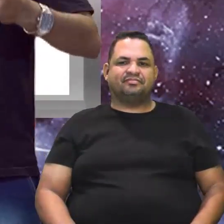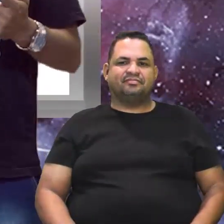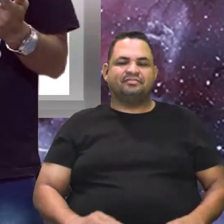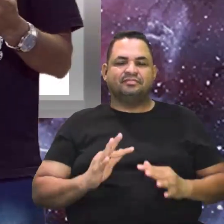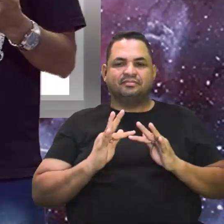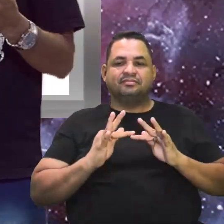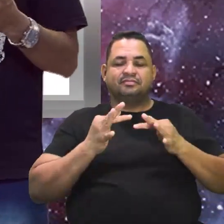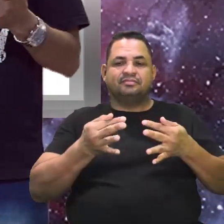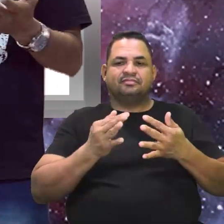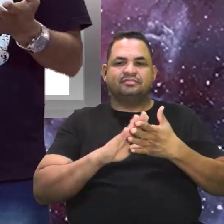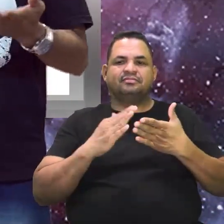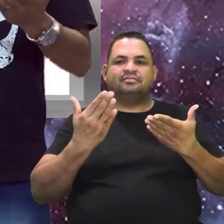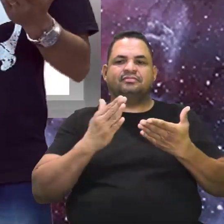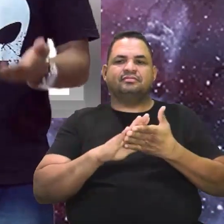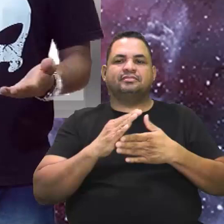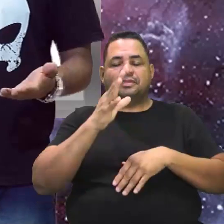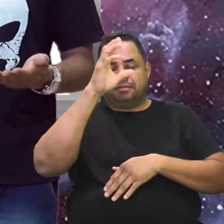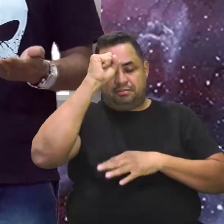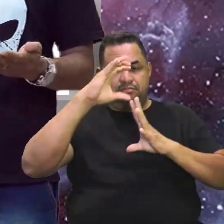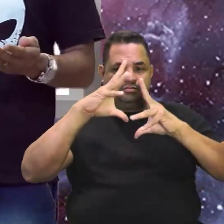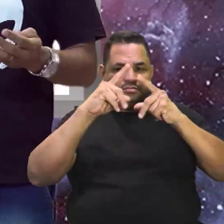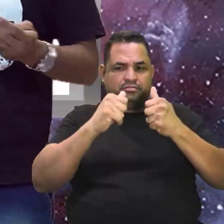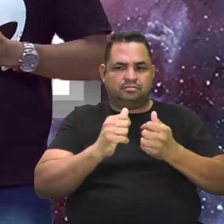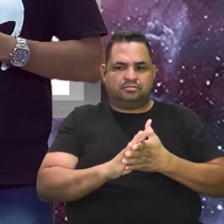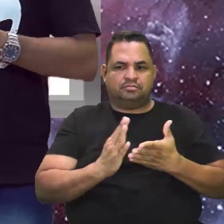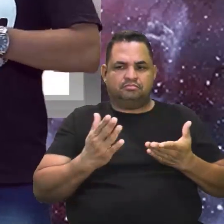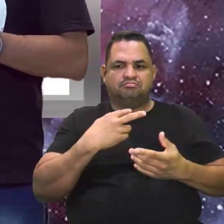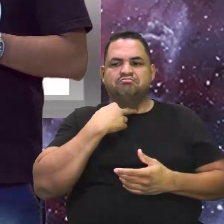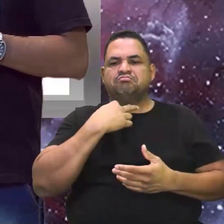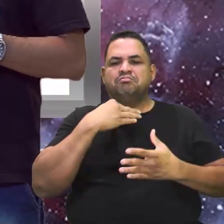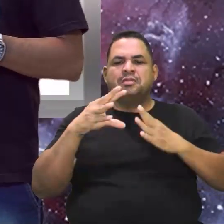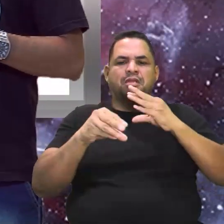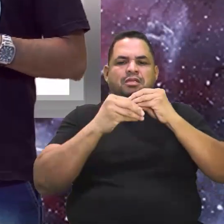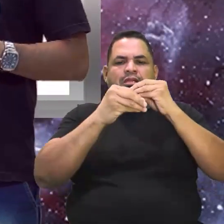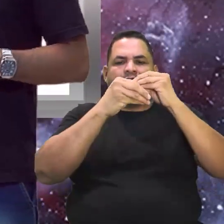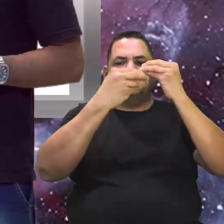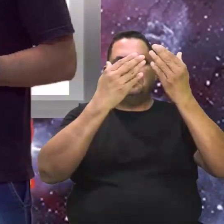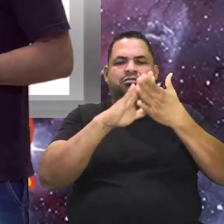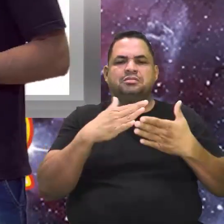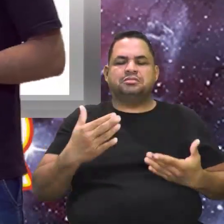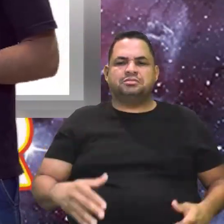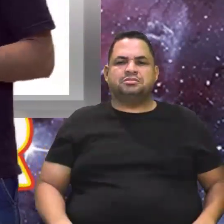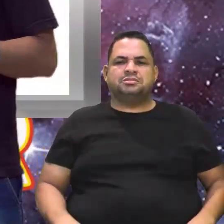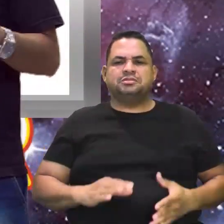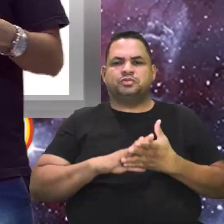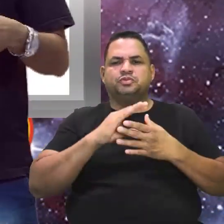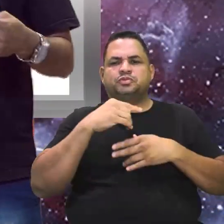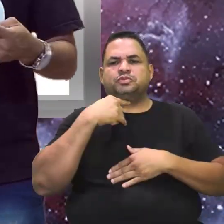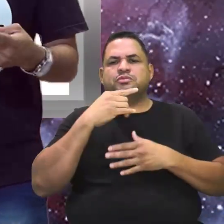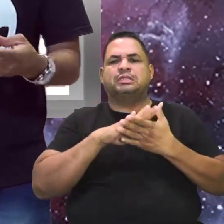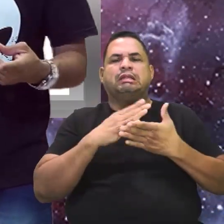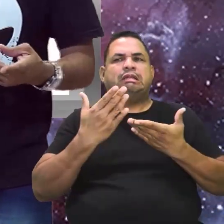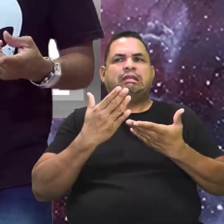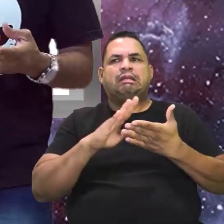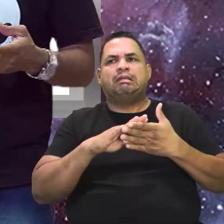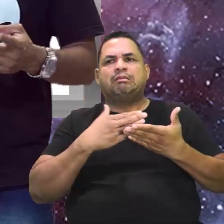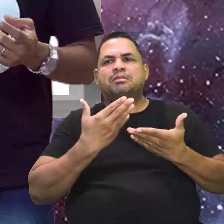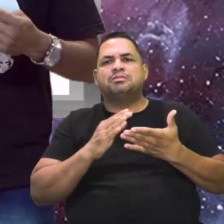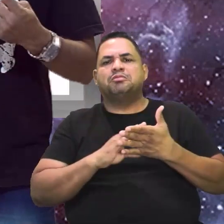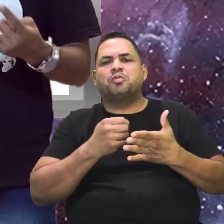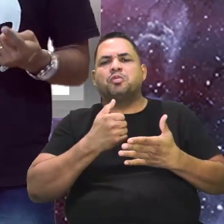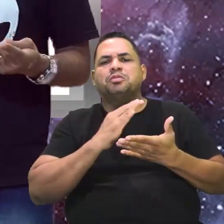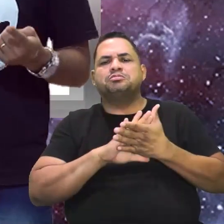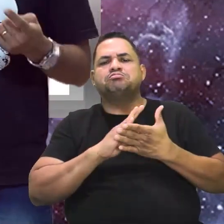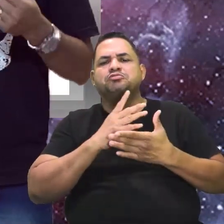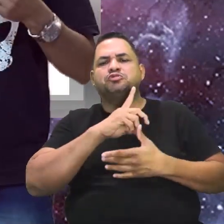que no final vocês vão ter aprendido tudo. Não pode acumular dúvidas. Aí vai deixar para tirar dúvida na véspera da prova,